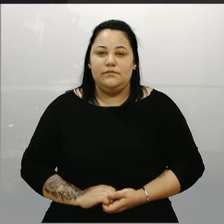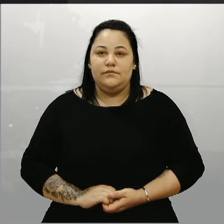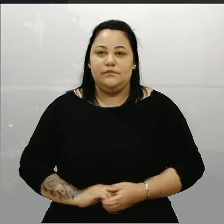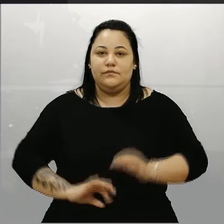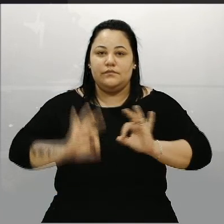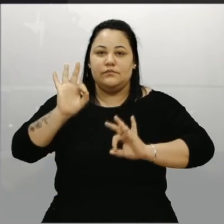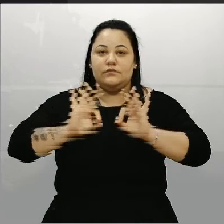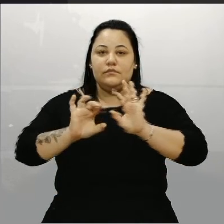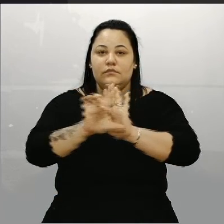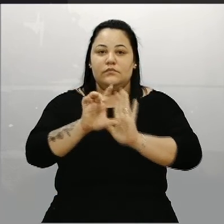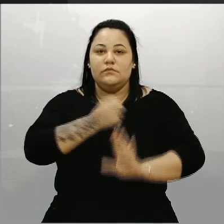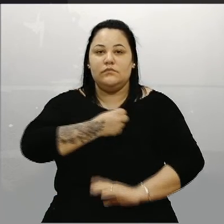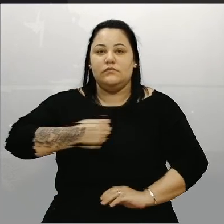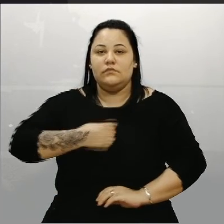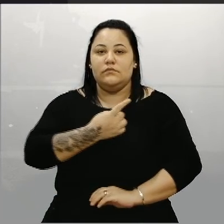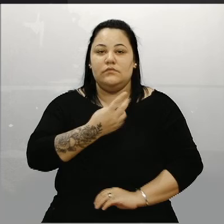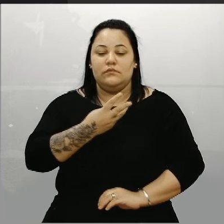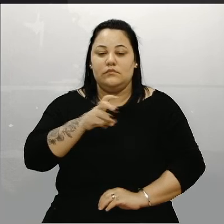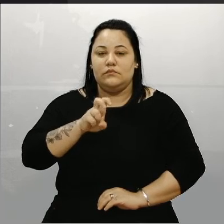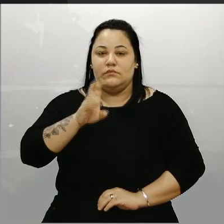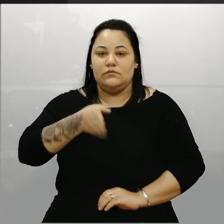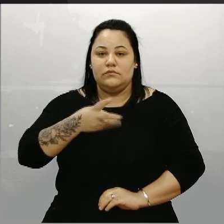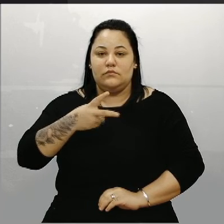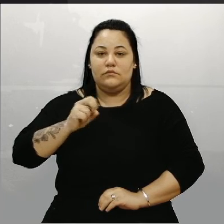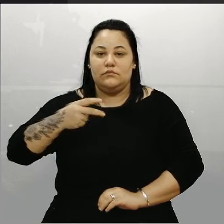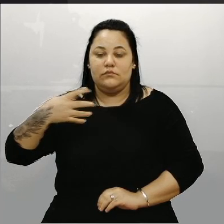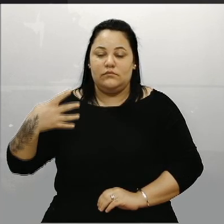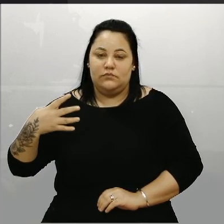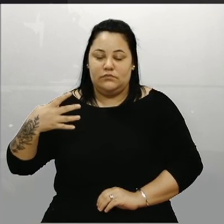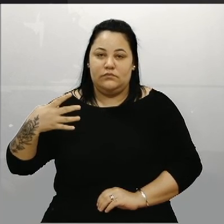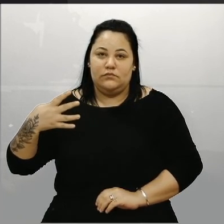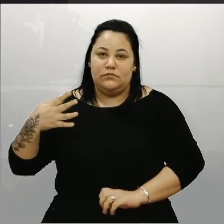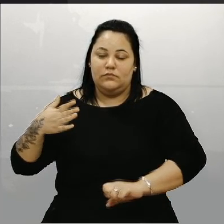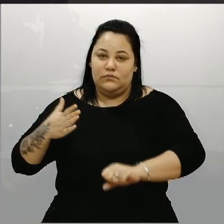Projeto de lei número 135/2024 foi